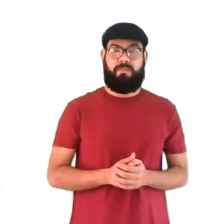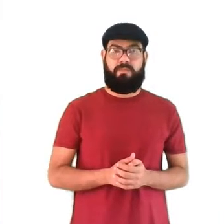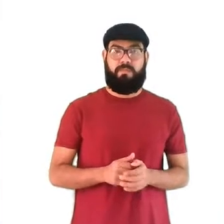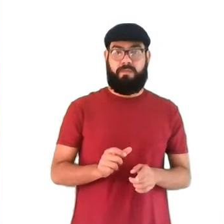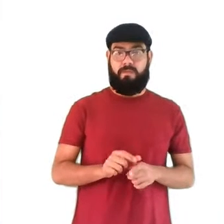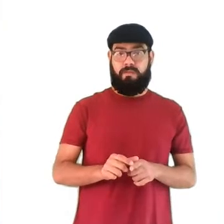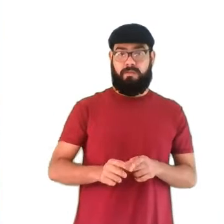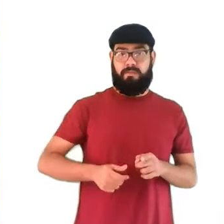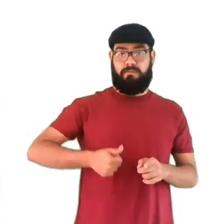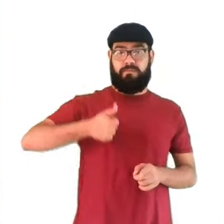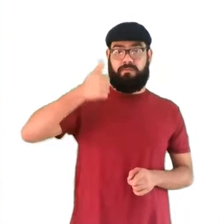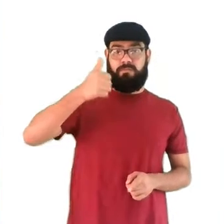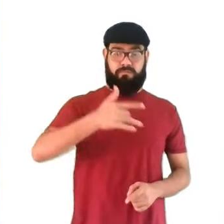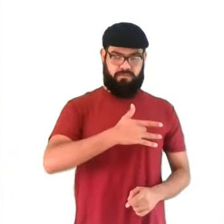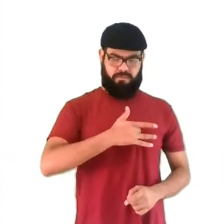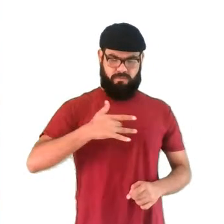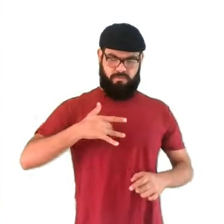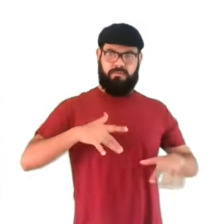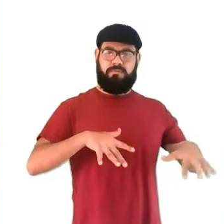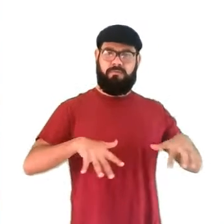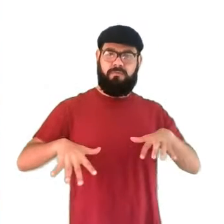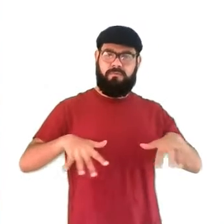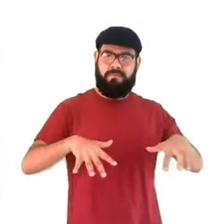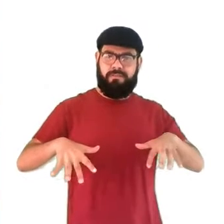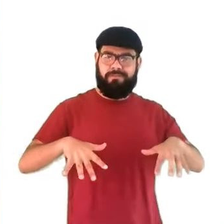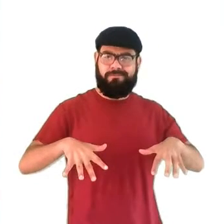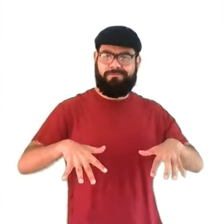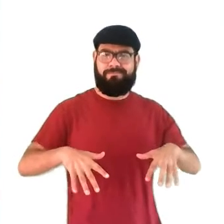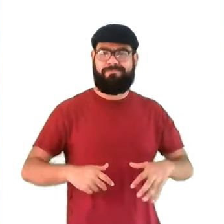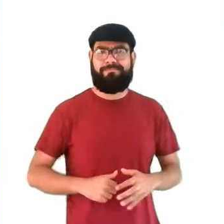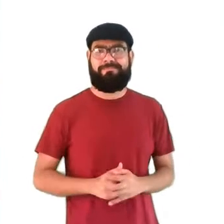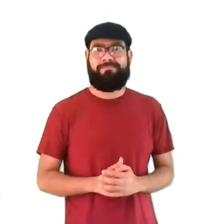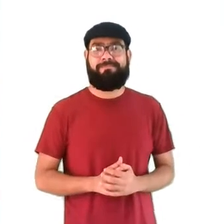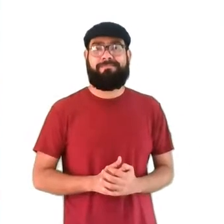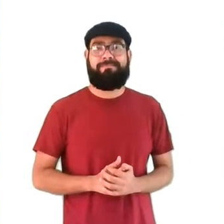Unidade 1. Saúde e movimento.